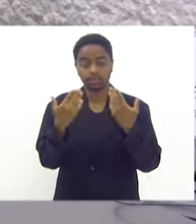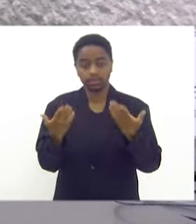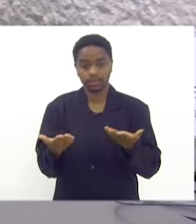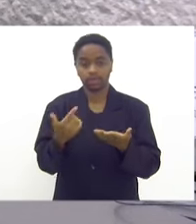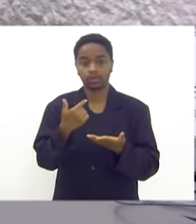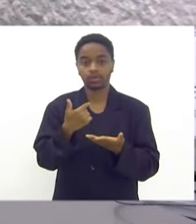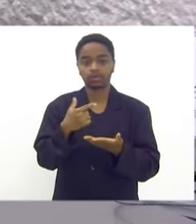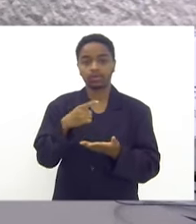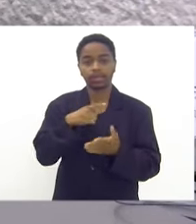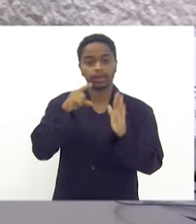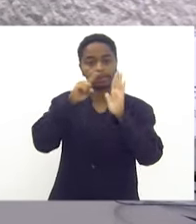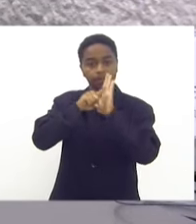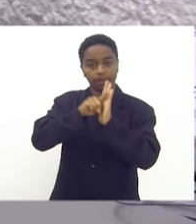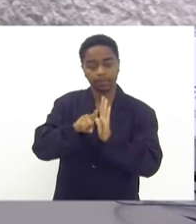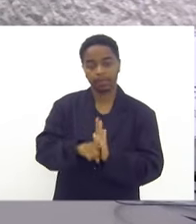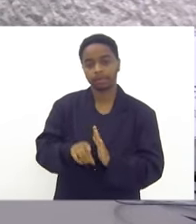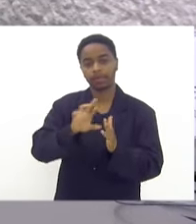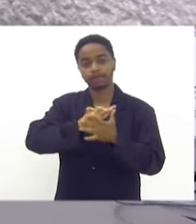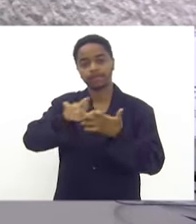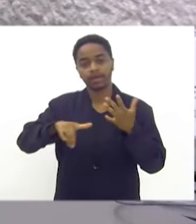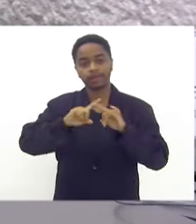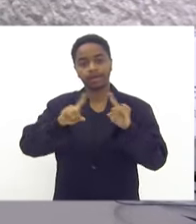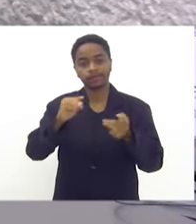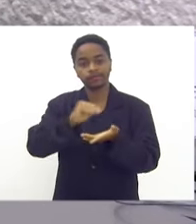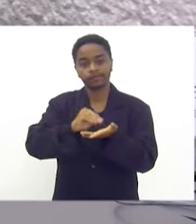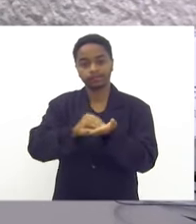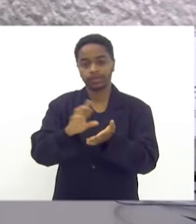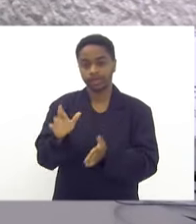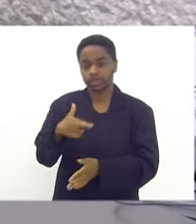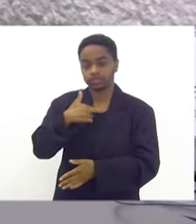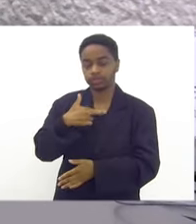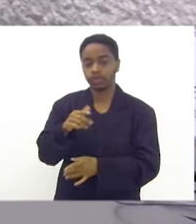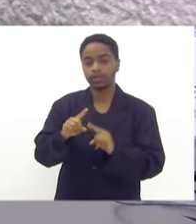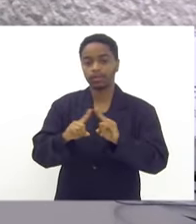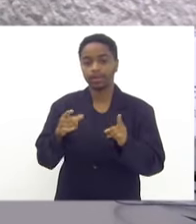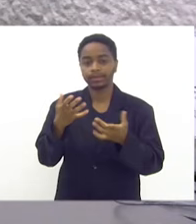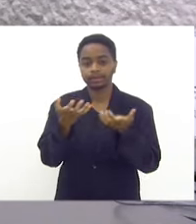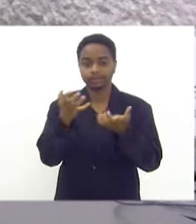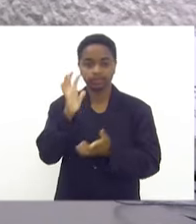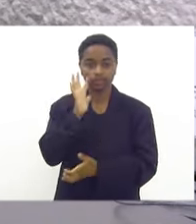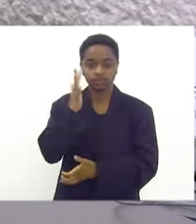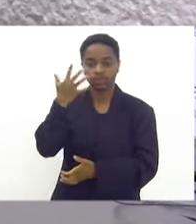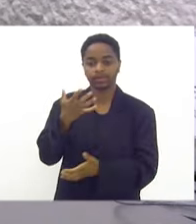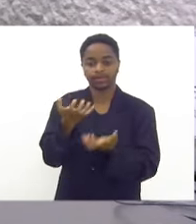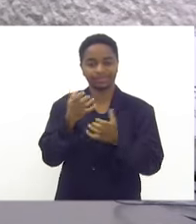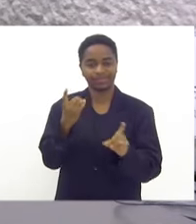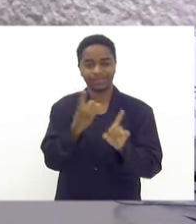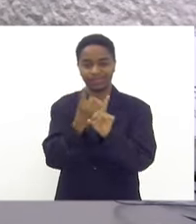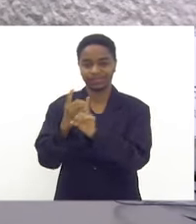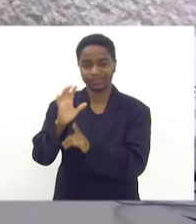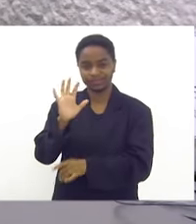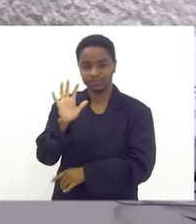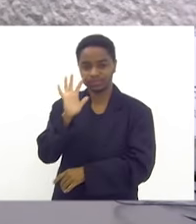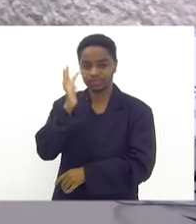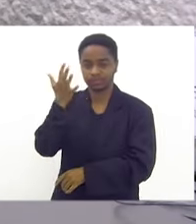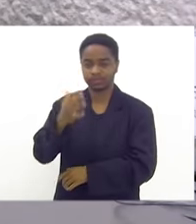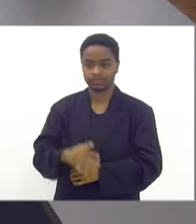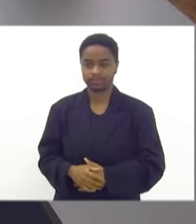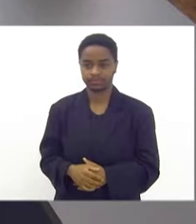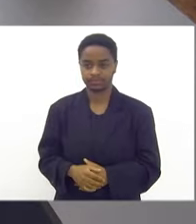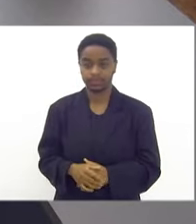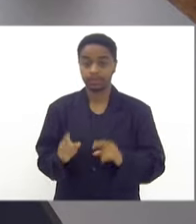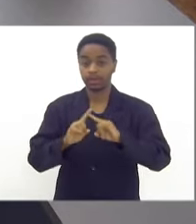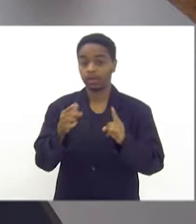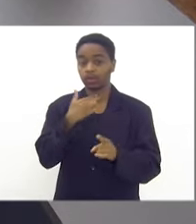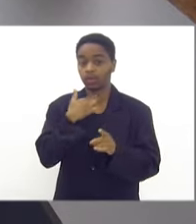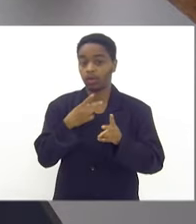vem aqui são muitas perguntas sem resposta a gente tem que trazer uma solução a gente tem que buscar uma solução perfeito o que não